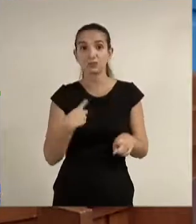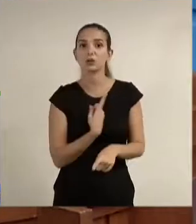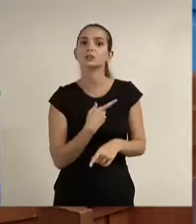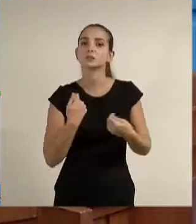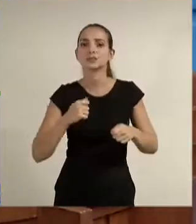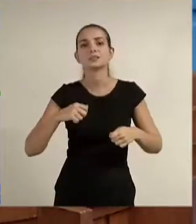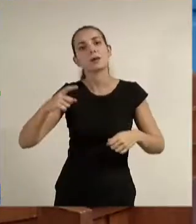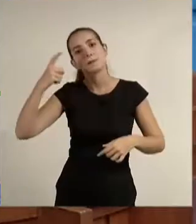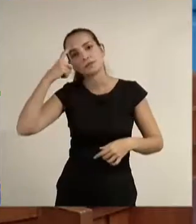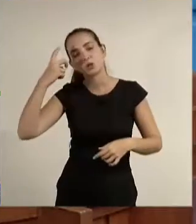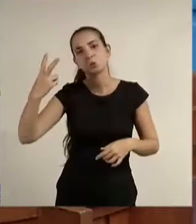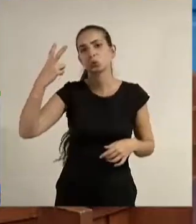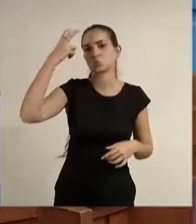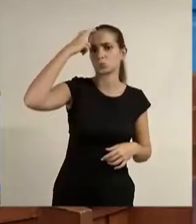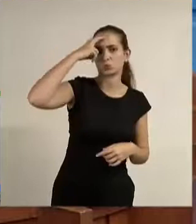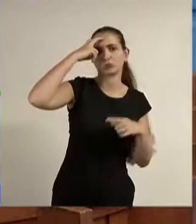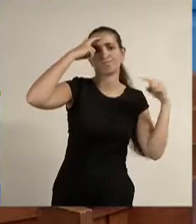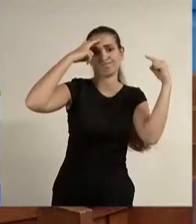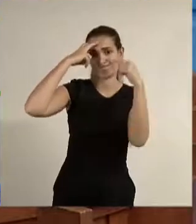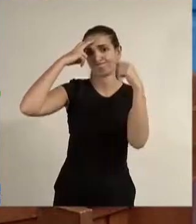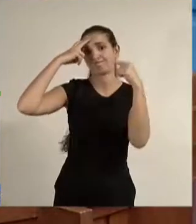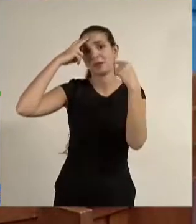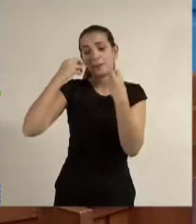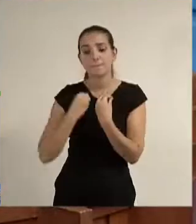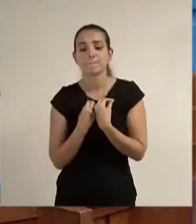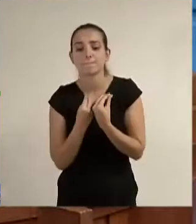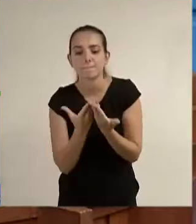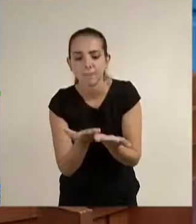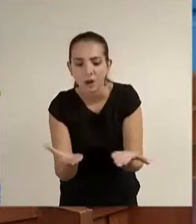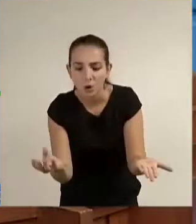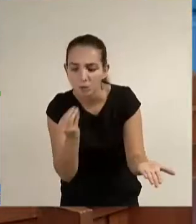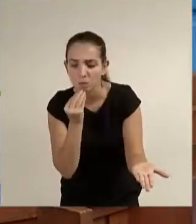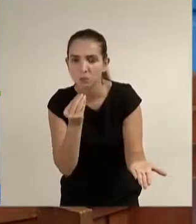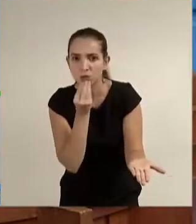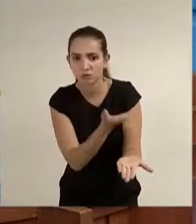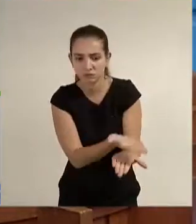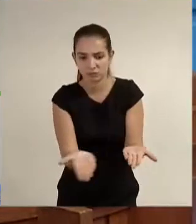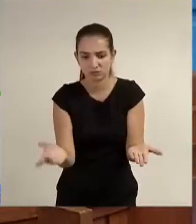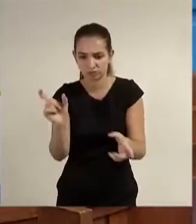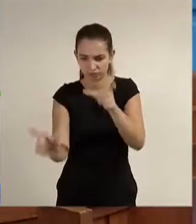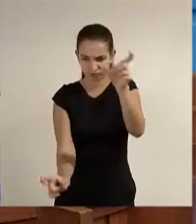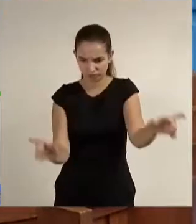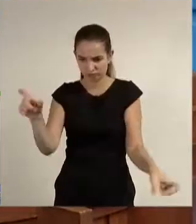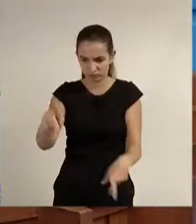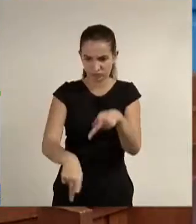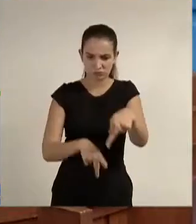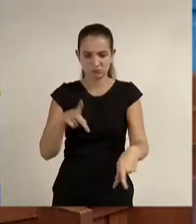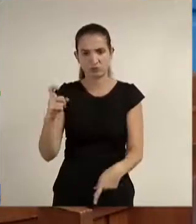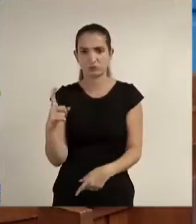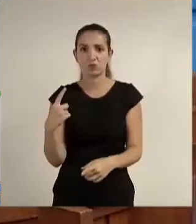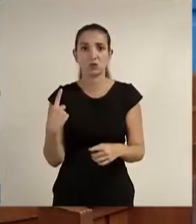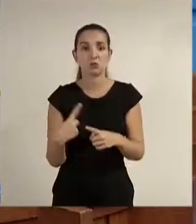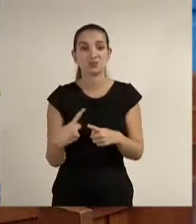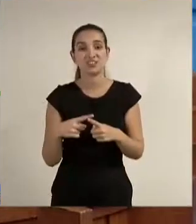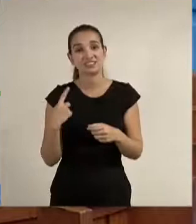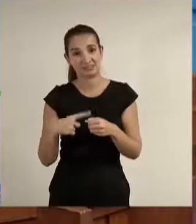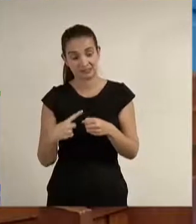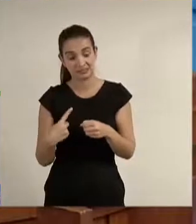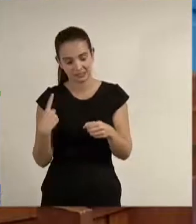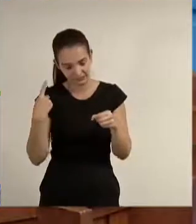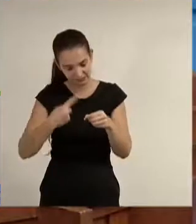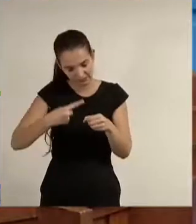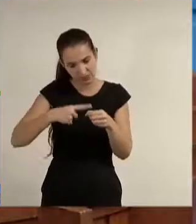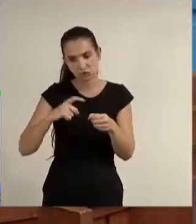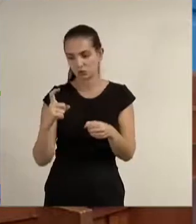na cultura. Precisamos ter essa opção às pessoas. Lá em Dourados nós não temos. O único teatro está nessa